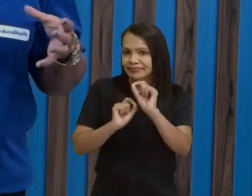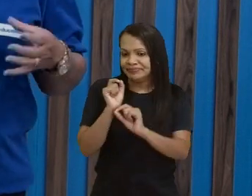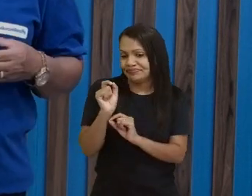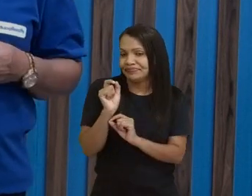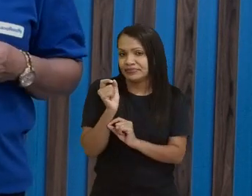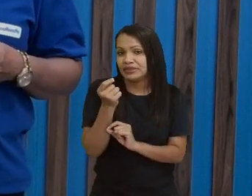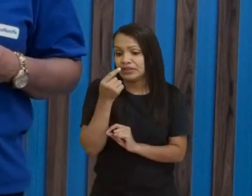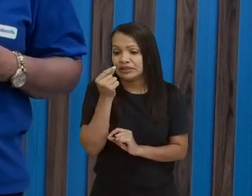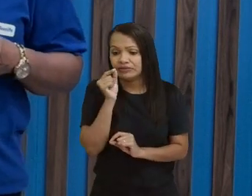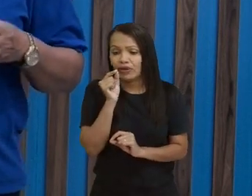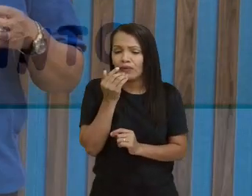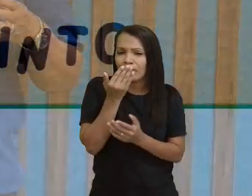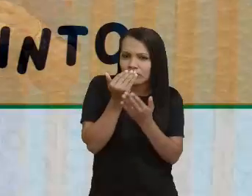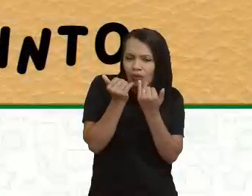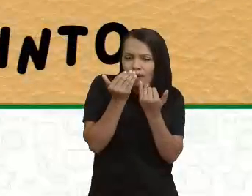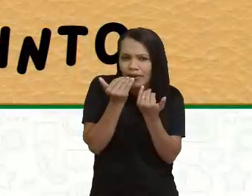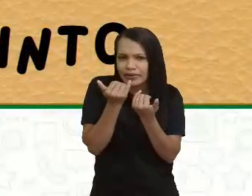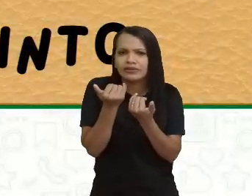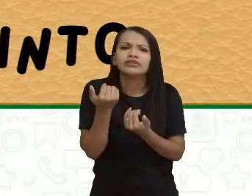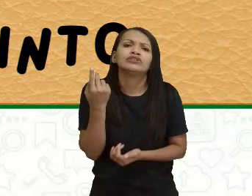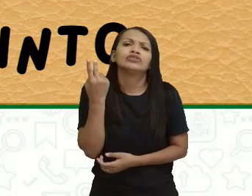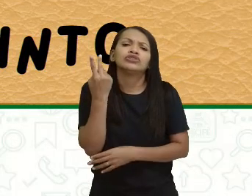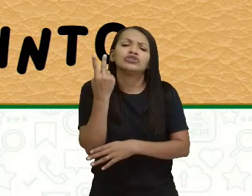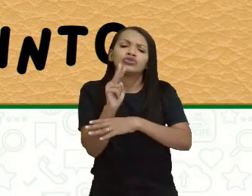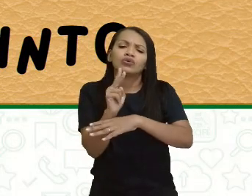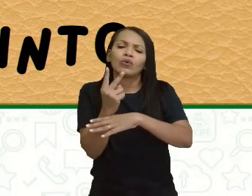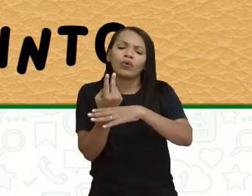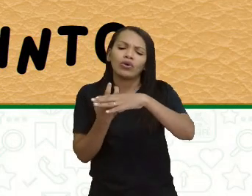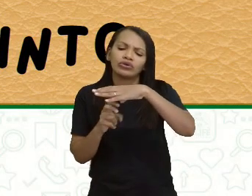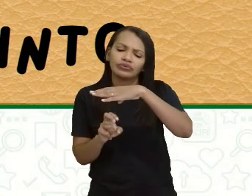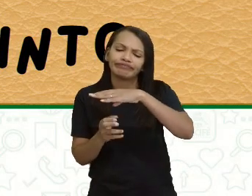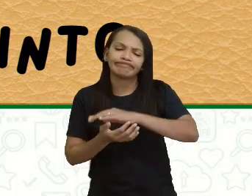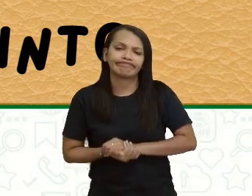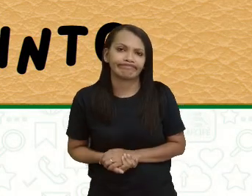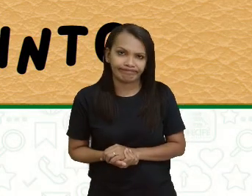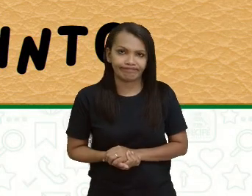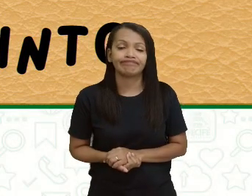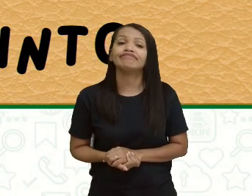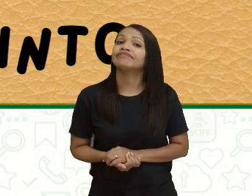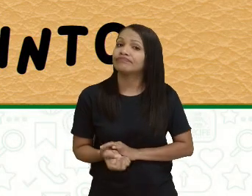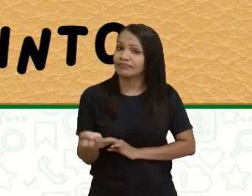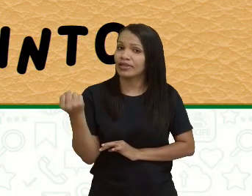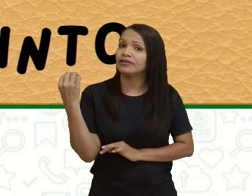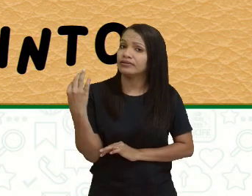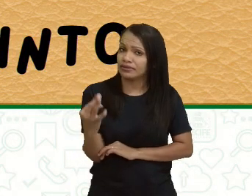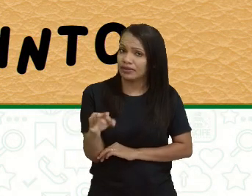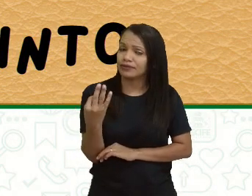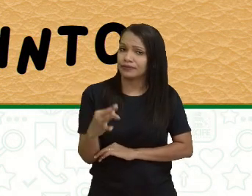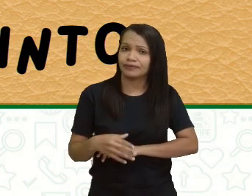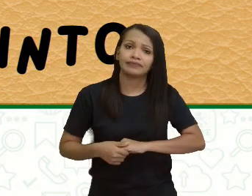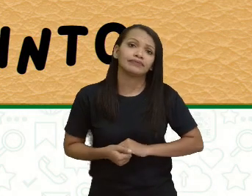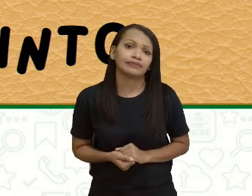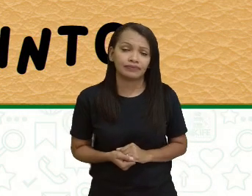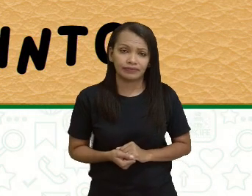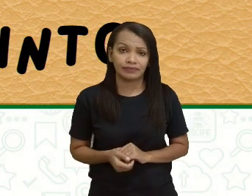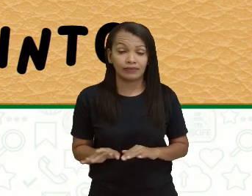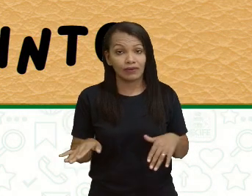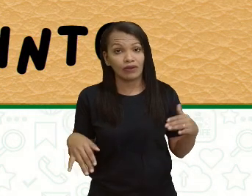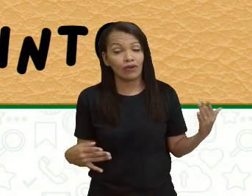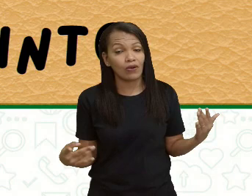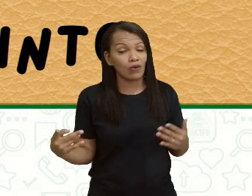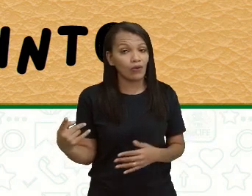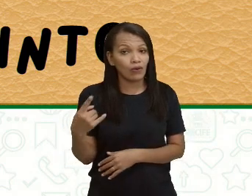2 fatias, eu vou escrever 2/5, certo? Então, mas olha